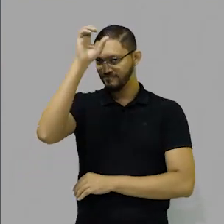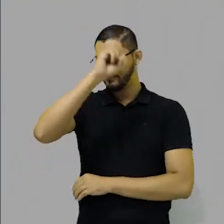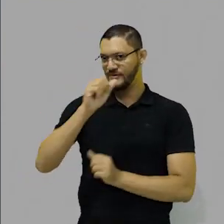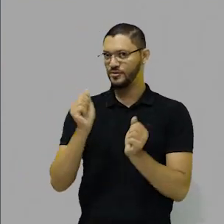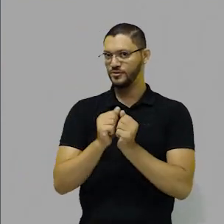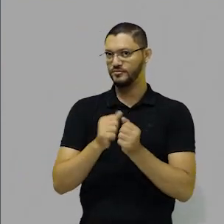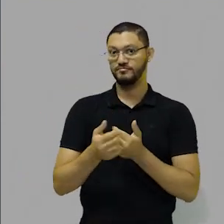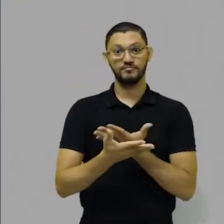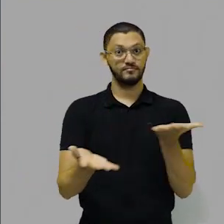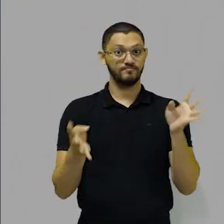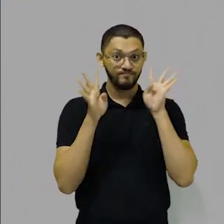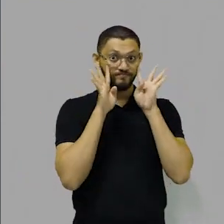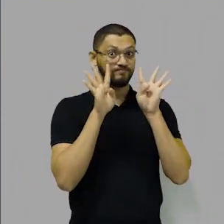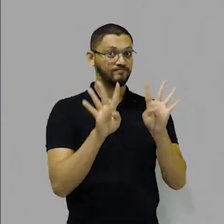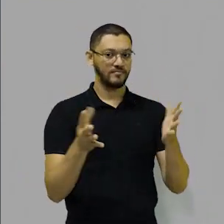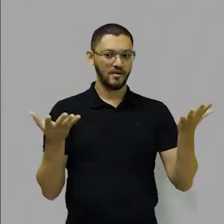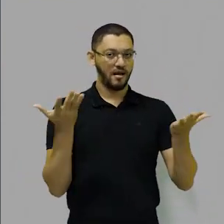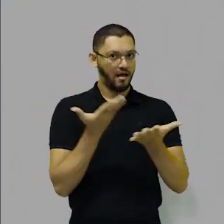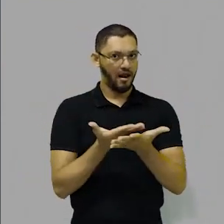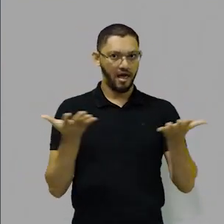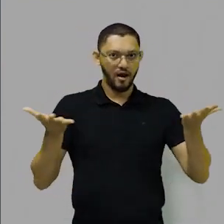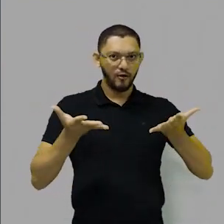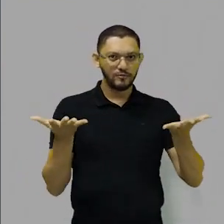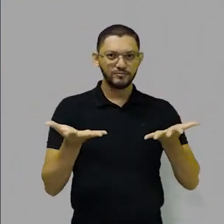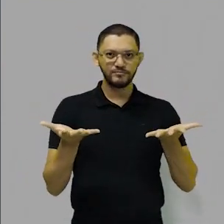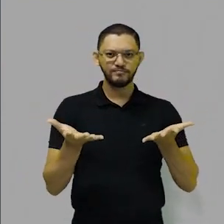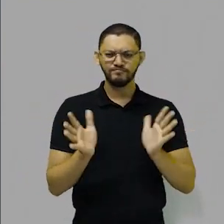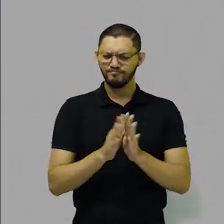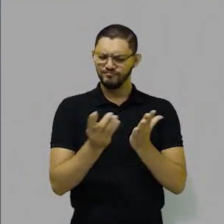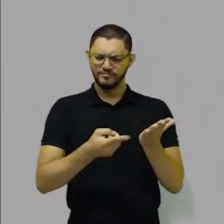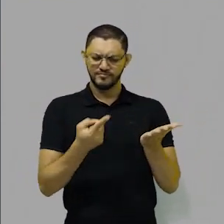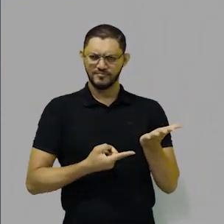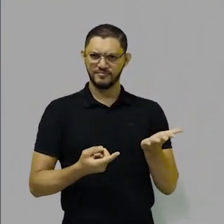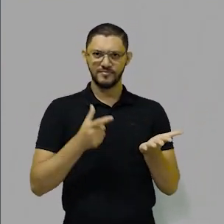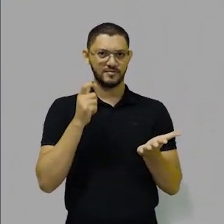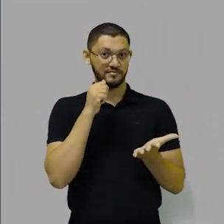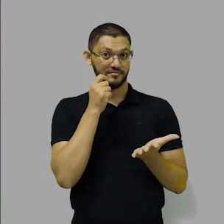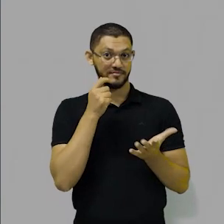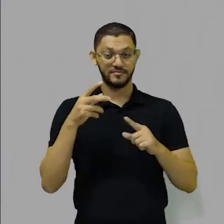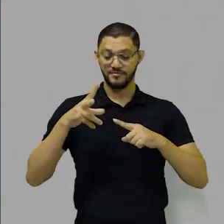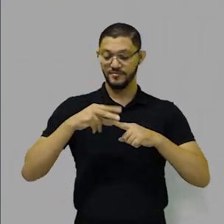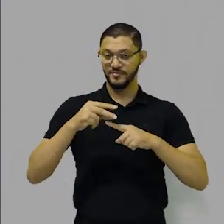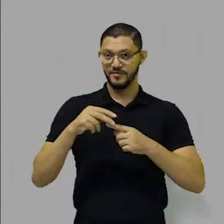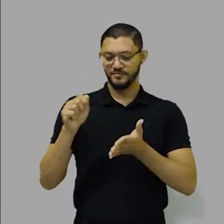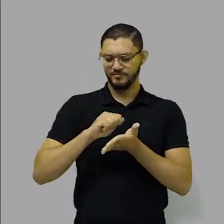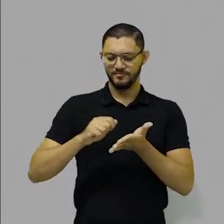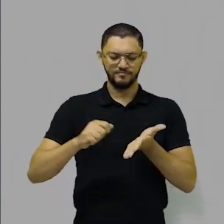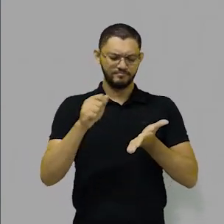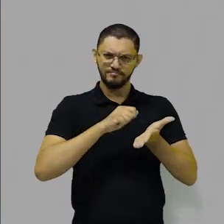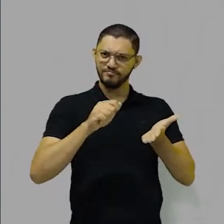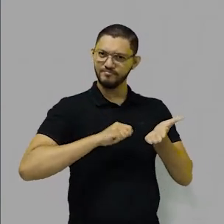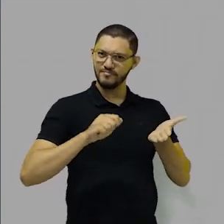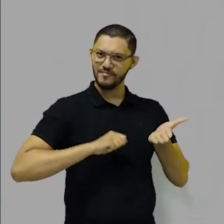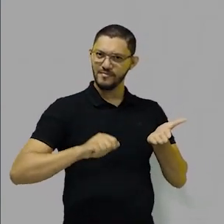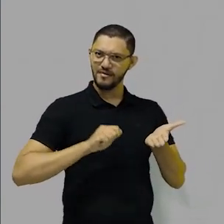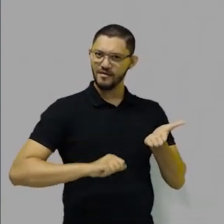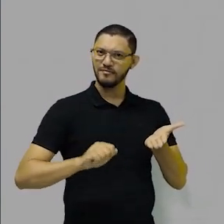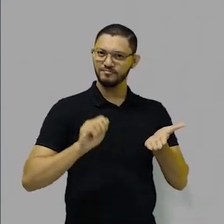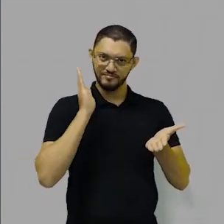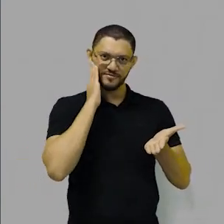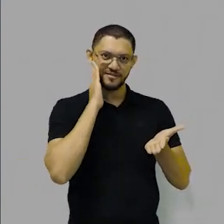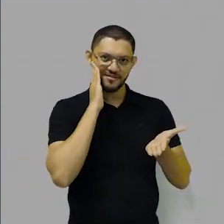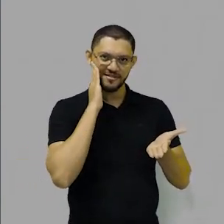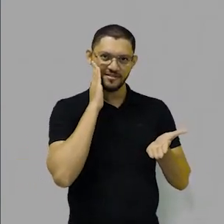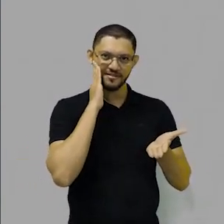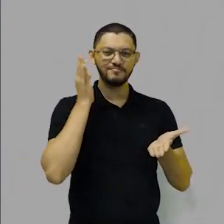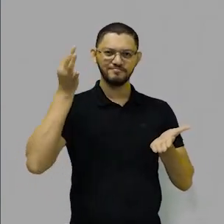Então, turma, preste atenção na aula de hoje. Pegue o seu caderno, lápis, caneta, borracha. Façam as devidas